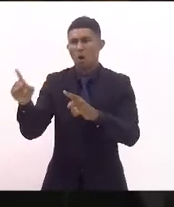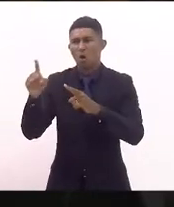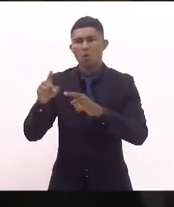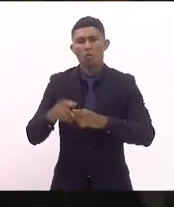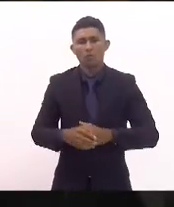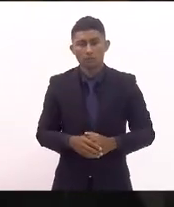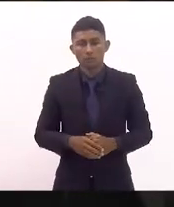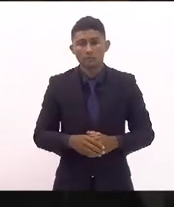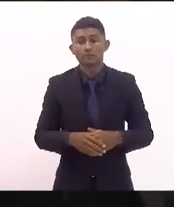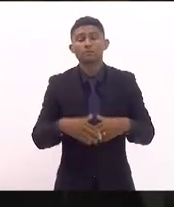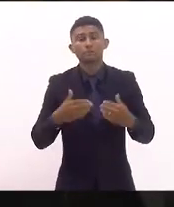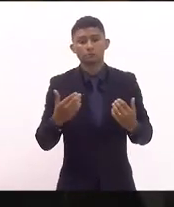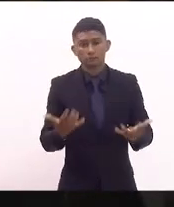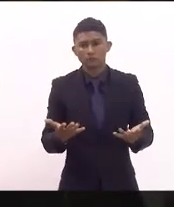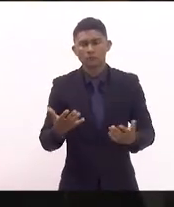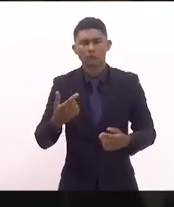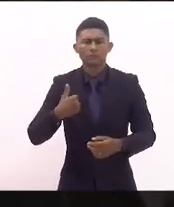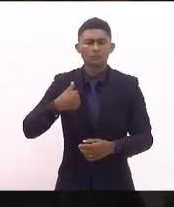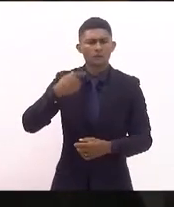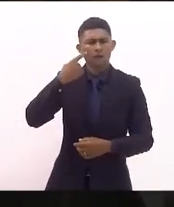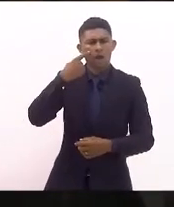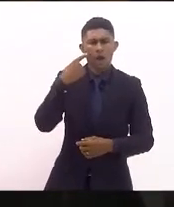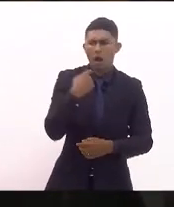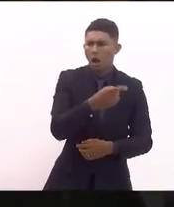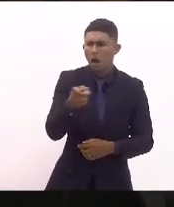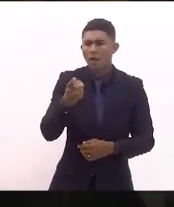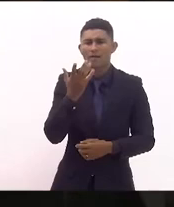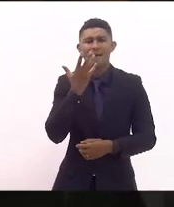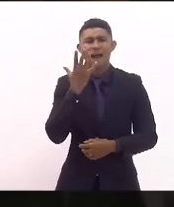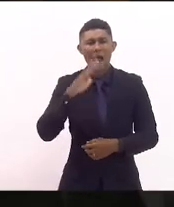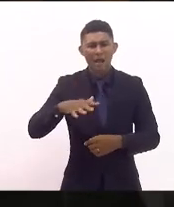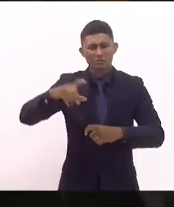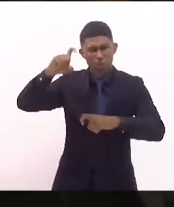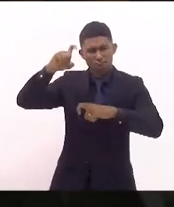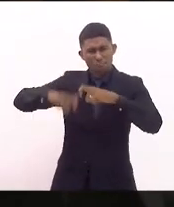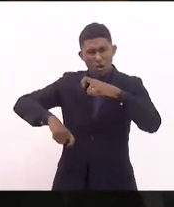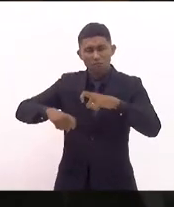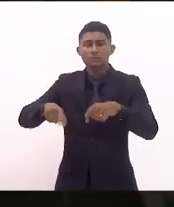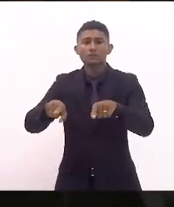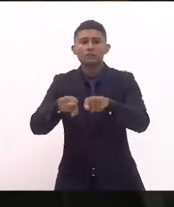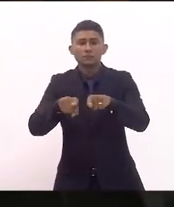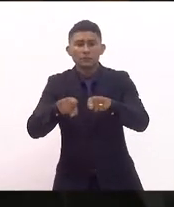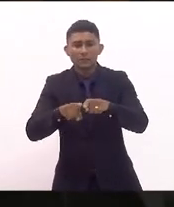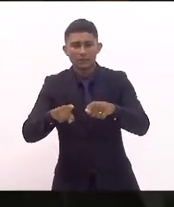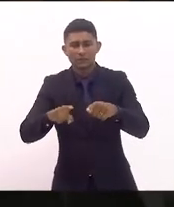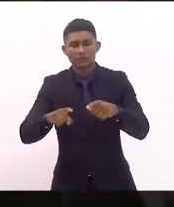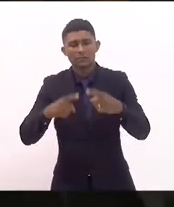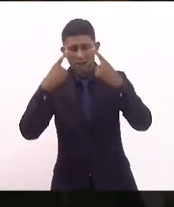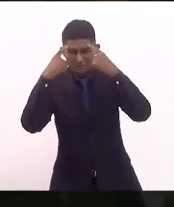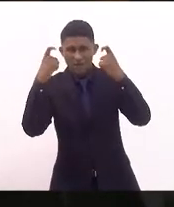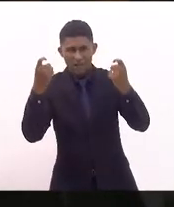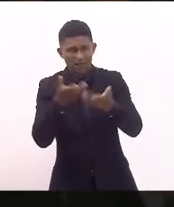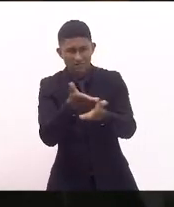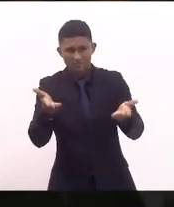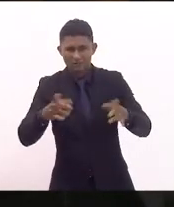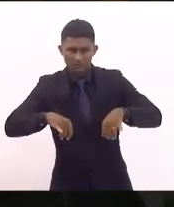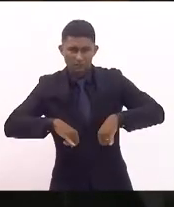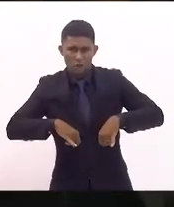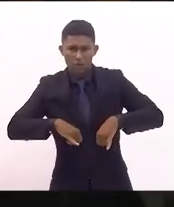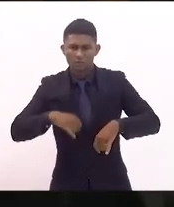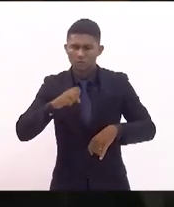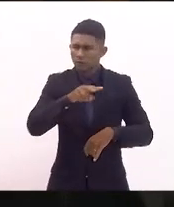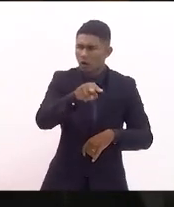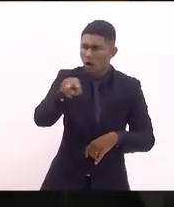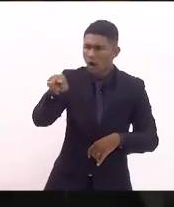Quando me deparei com as primeiras cenas de estupro de crianças e das inúmeras formas de violência que elas sofrem, percebi